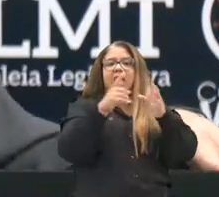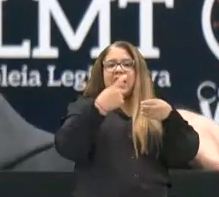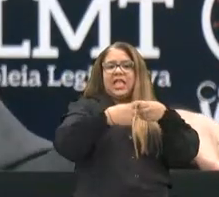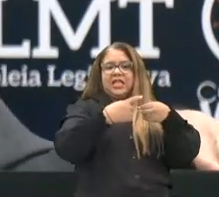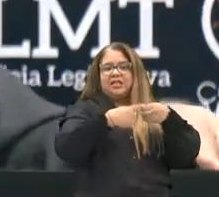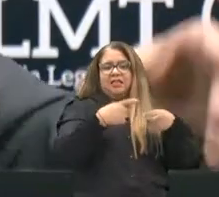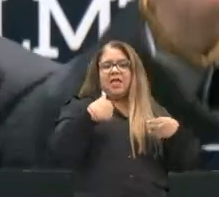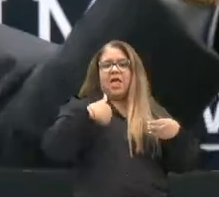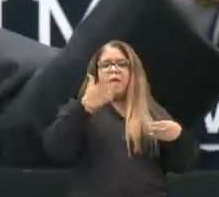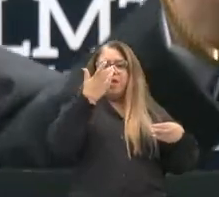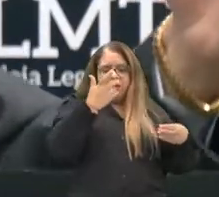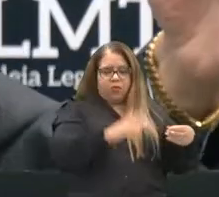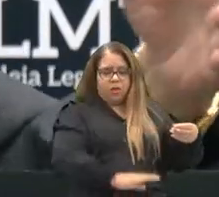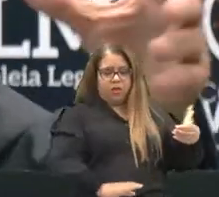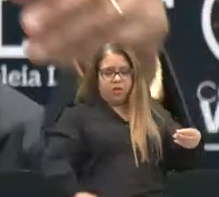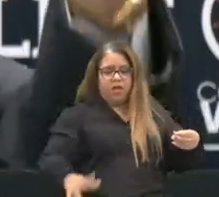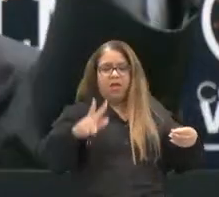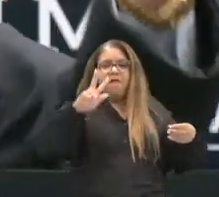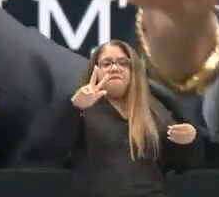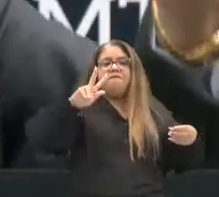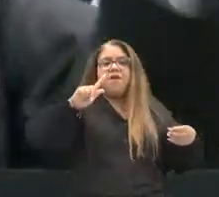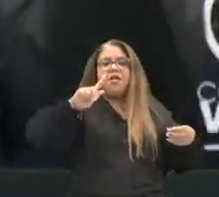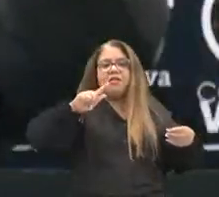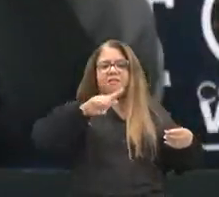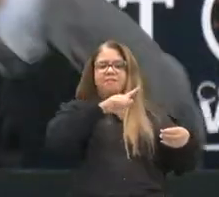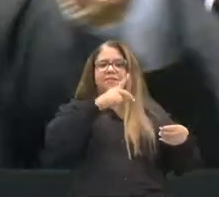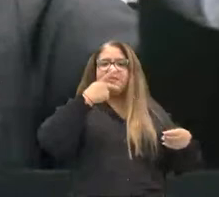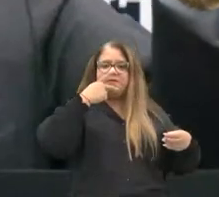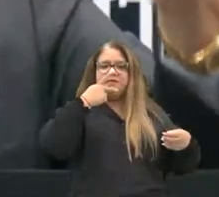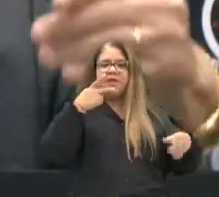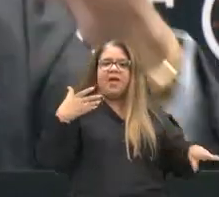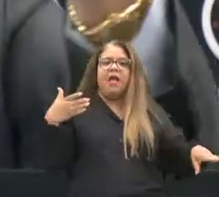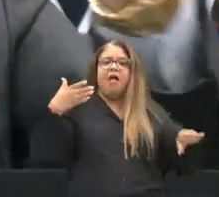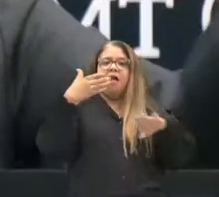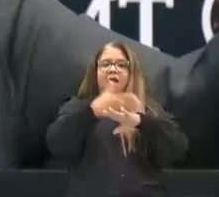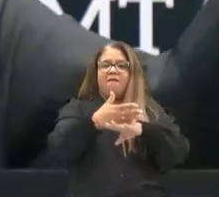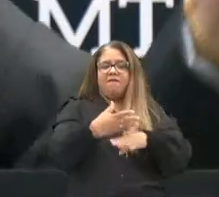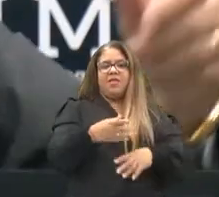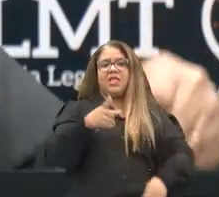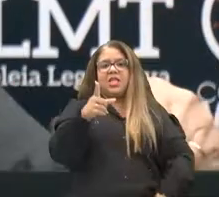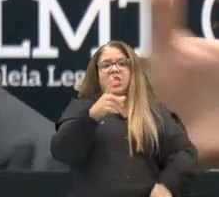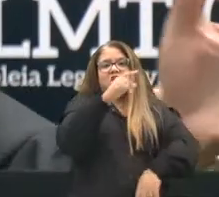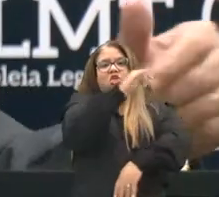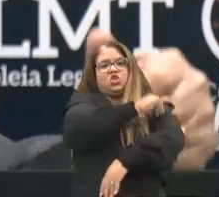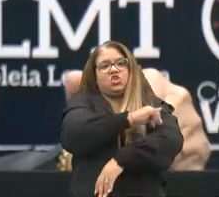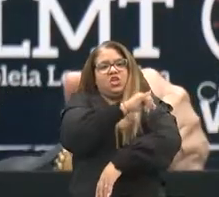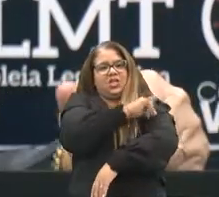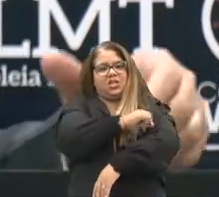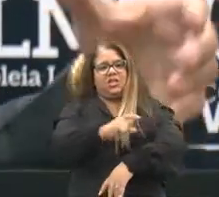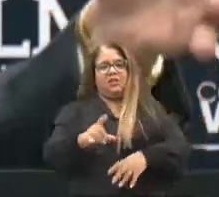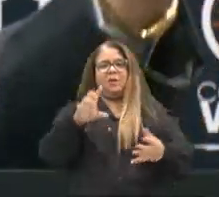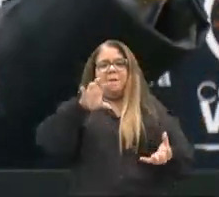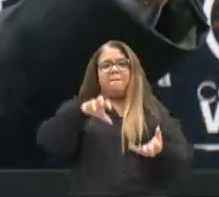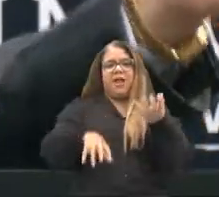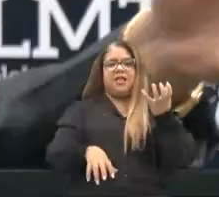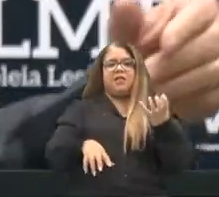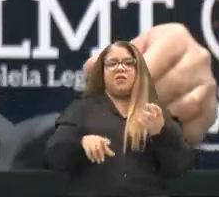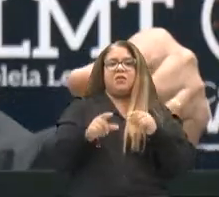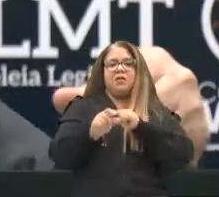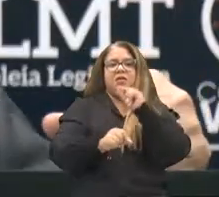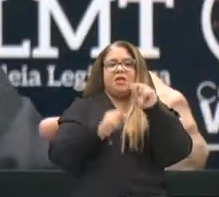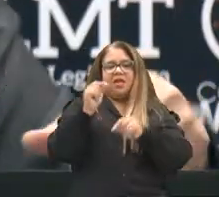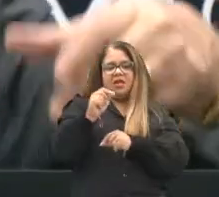Mocinho, quando Filinto Miller falava, via do Rio de Janeiro ainda, de Brasília, dizia que em Várzea